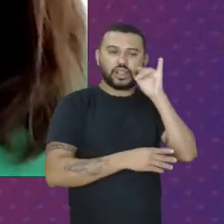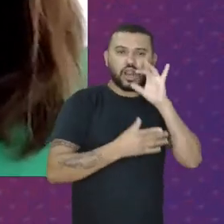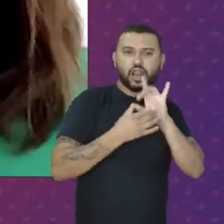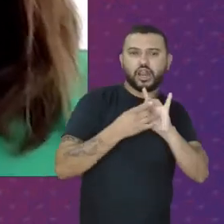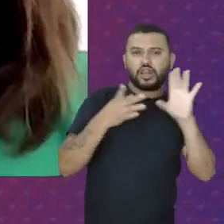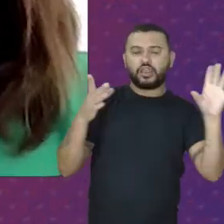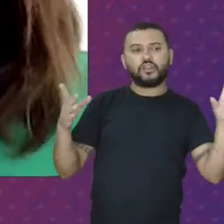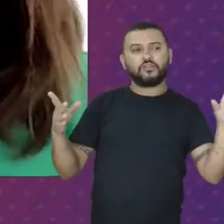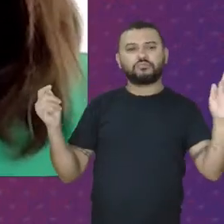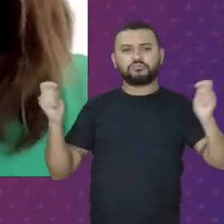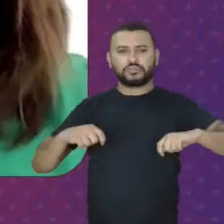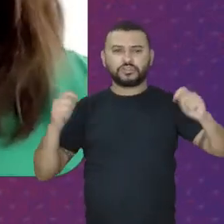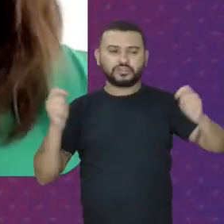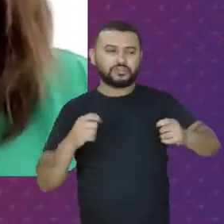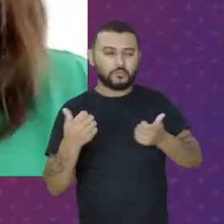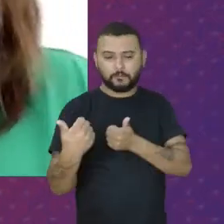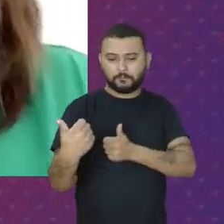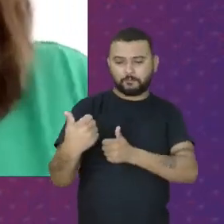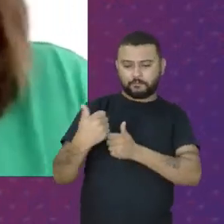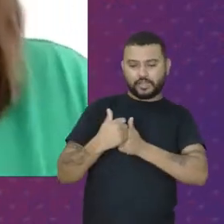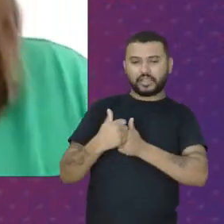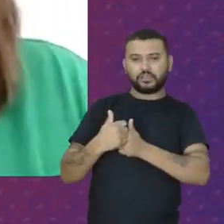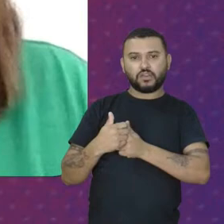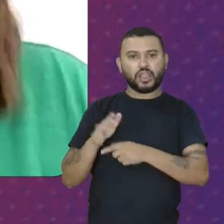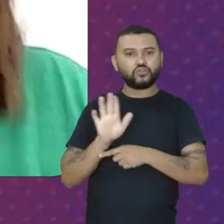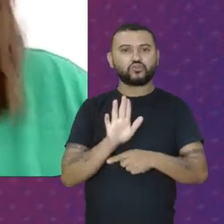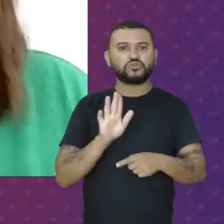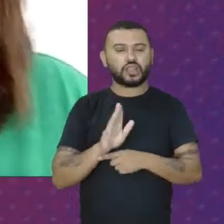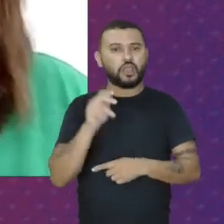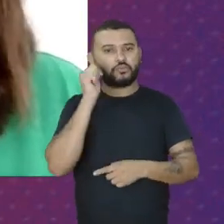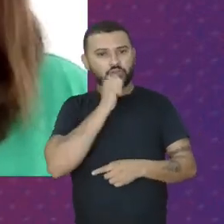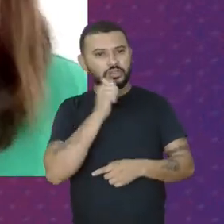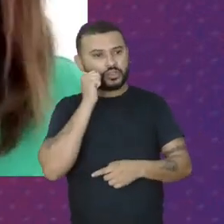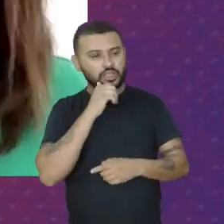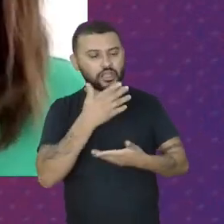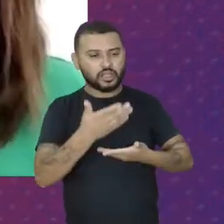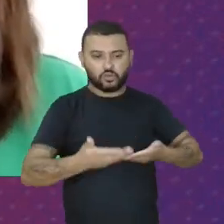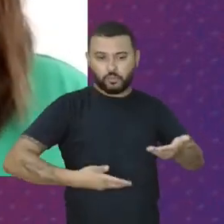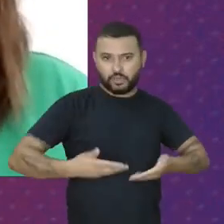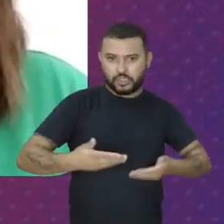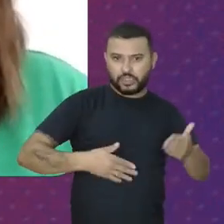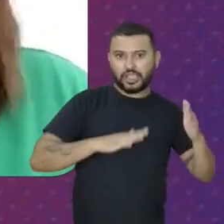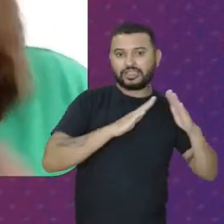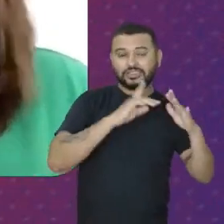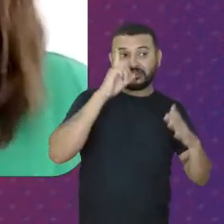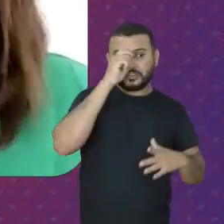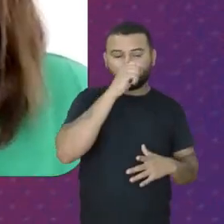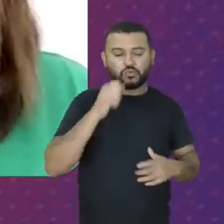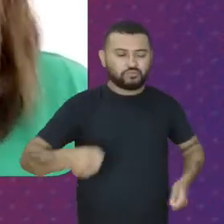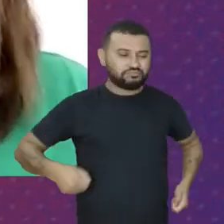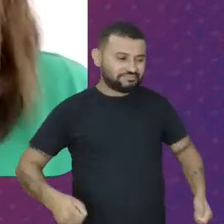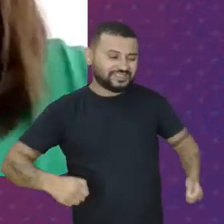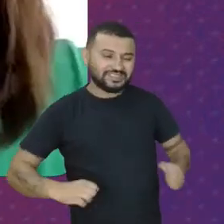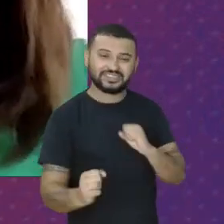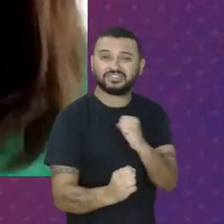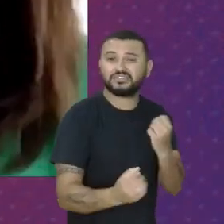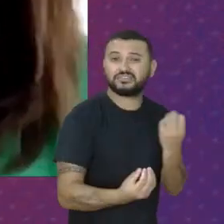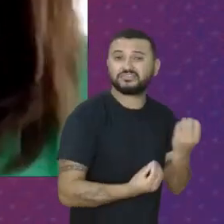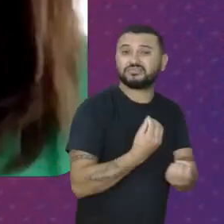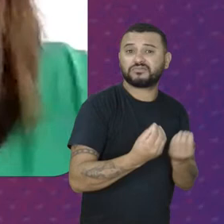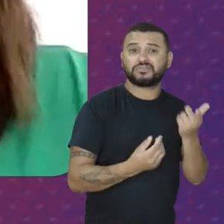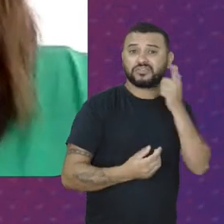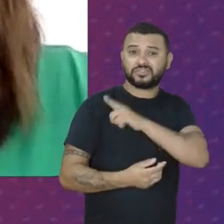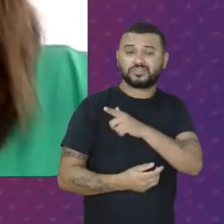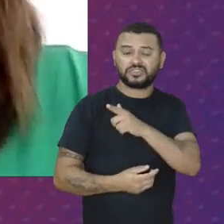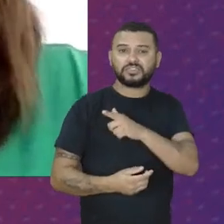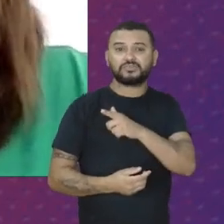disposição para auxiliá-la nas tarefas domésticas, que muitas das vezes ela não